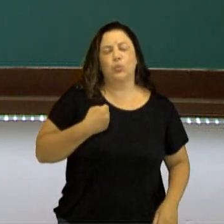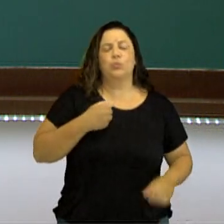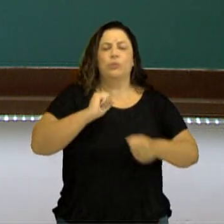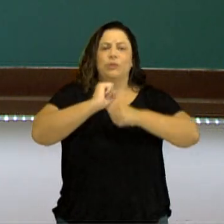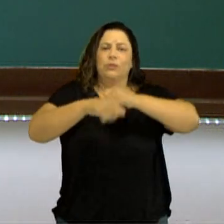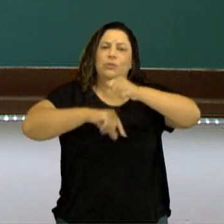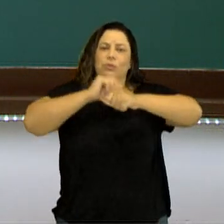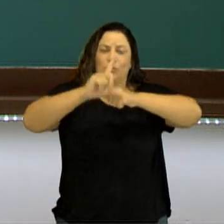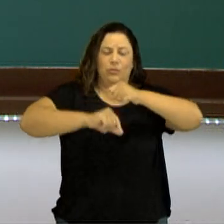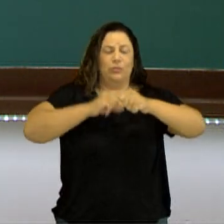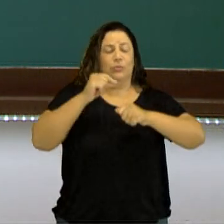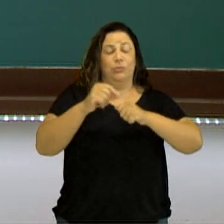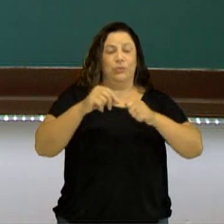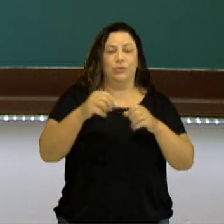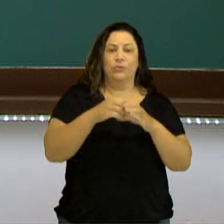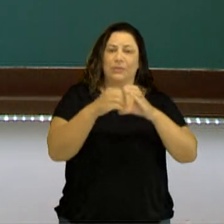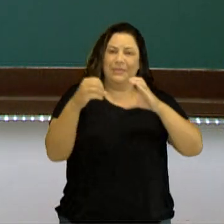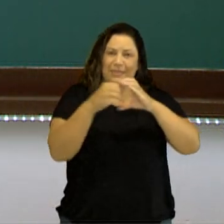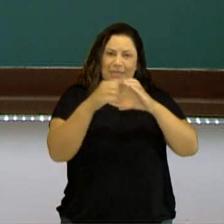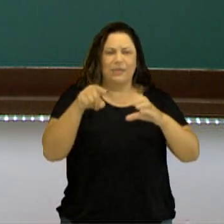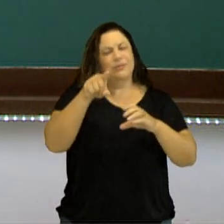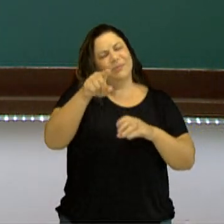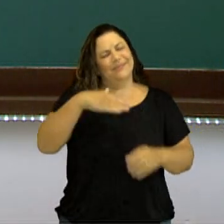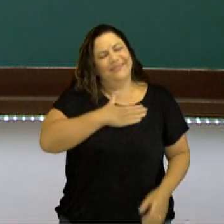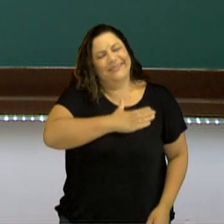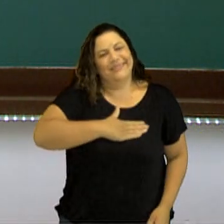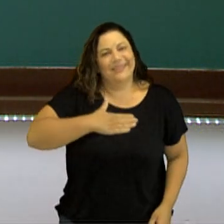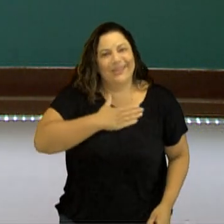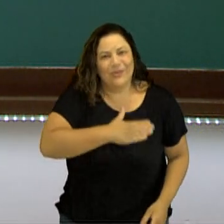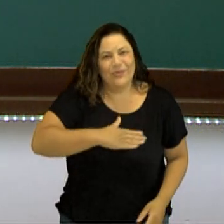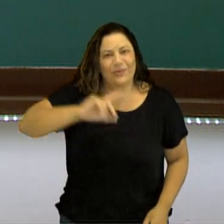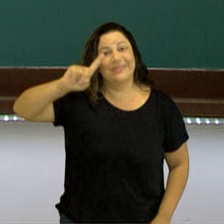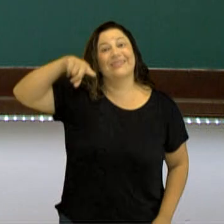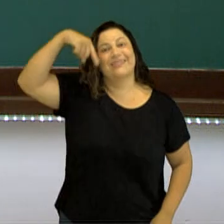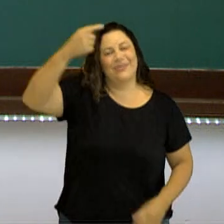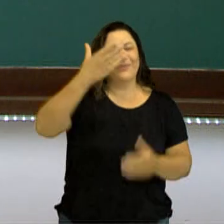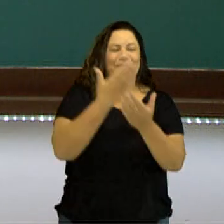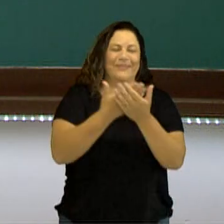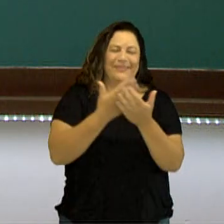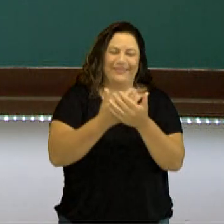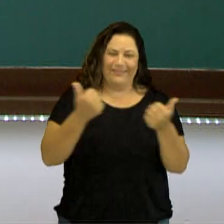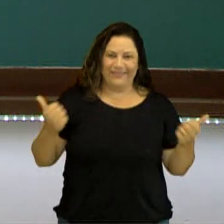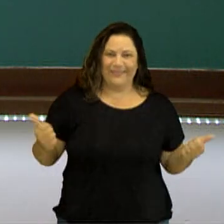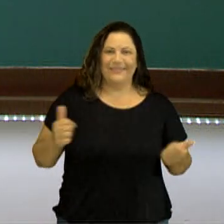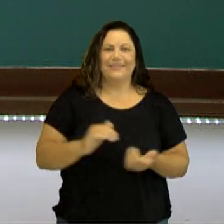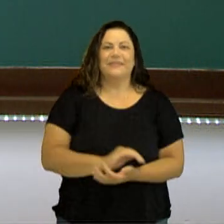sobre número de nêutrons. Eu espero que vocês tenham gostado e até a próxima aula.